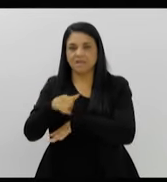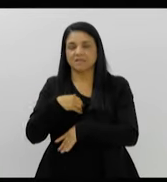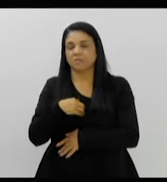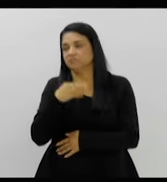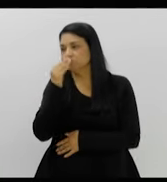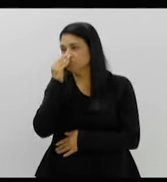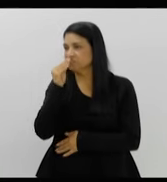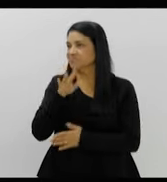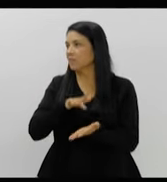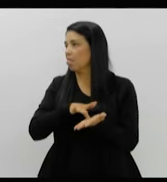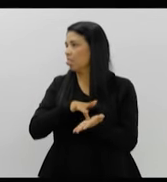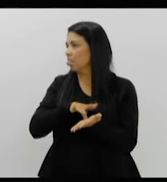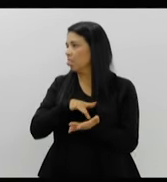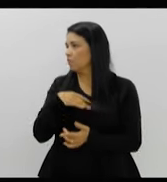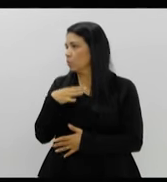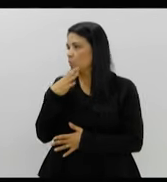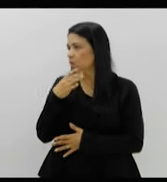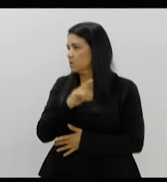conhece